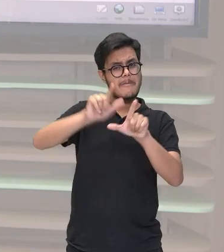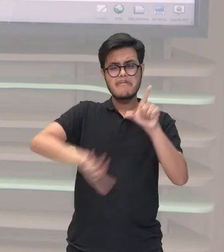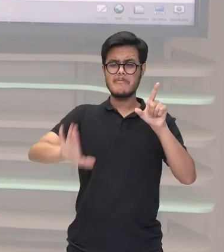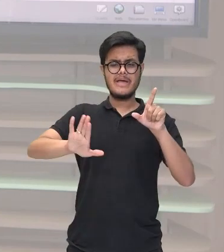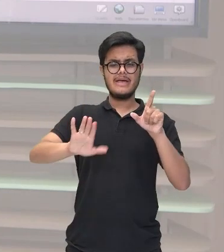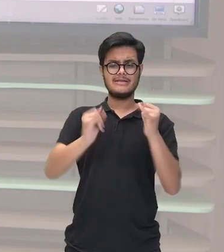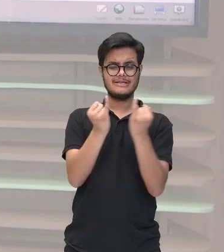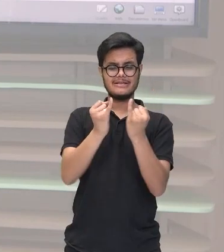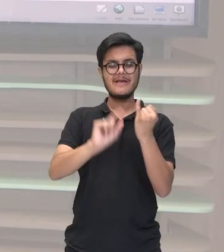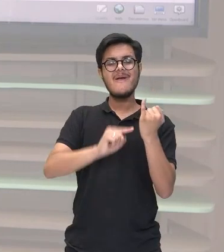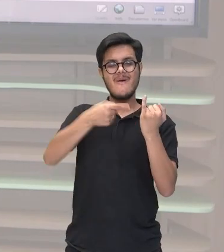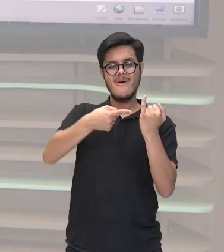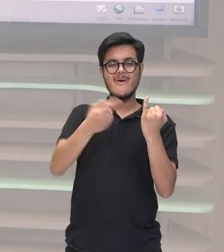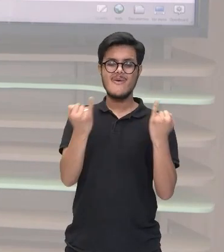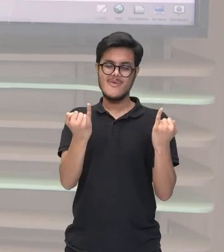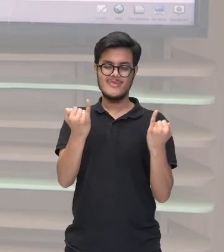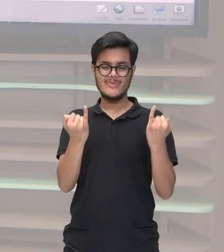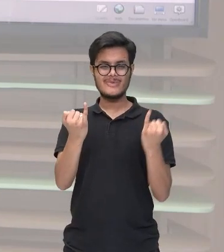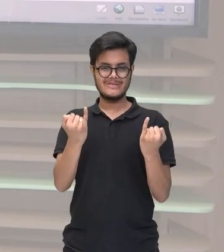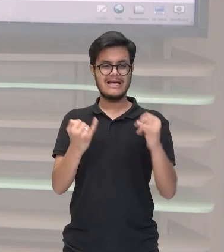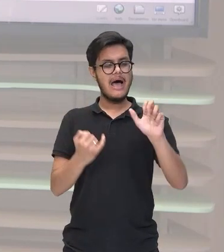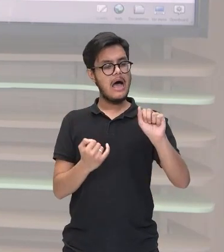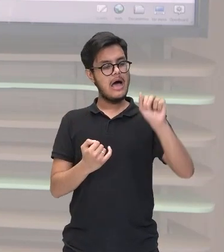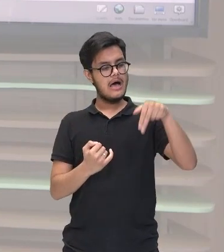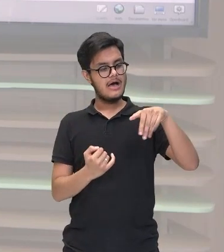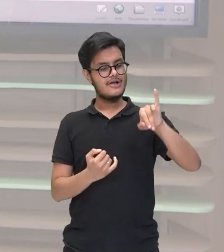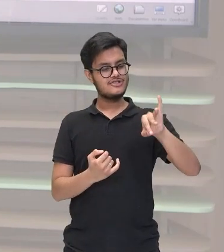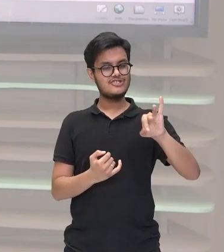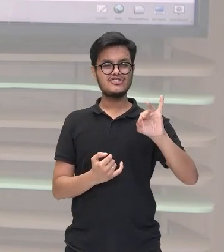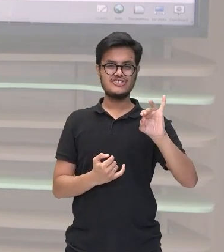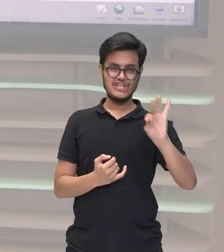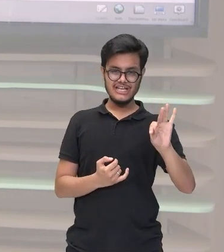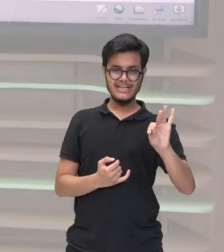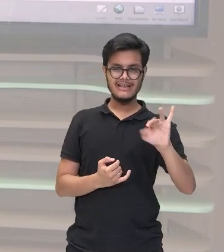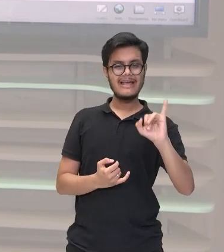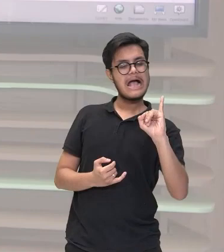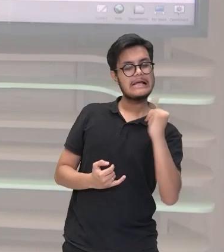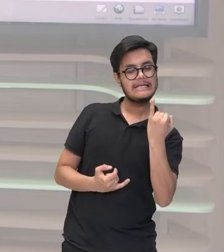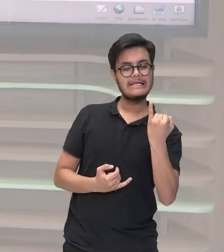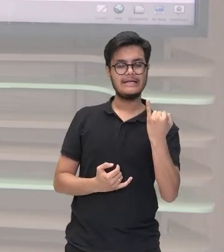anti-inflamatório. Aí você vai utilizar letras iguais, ok?